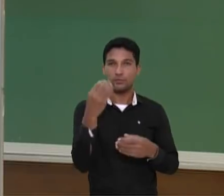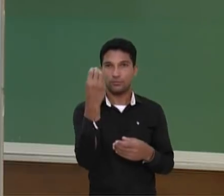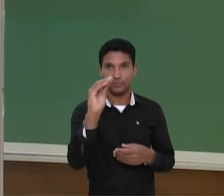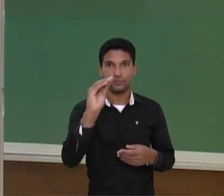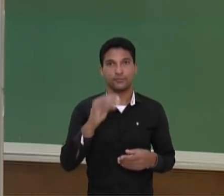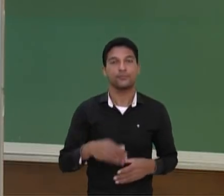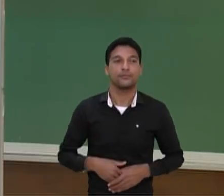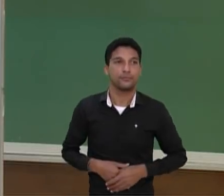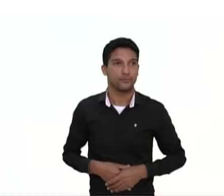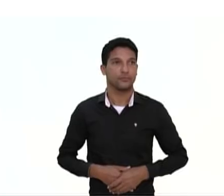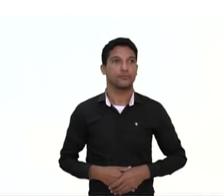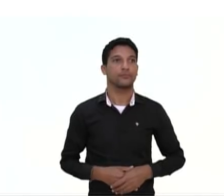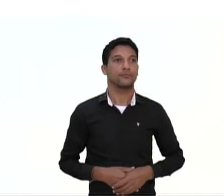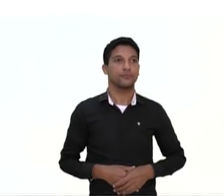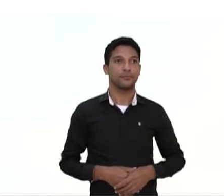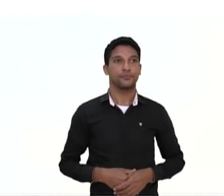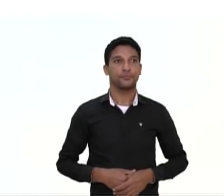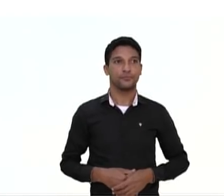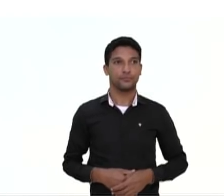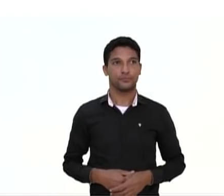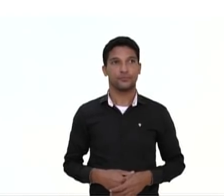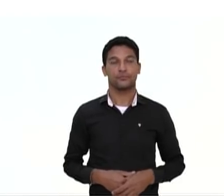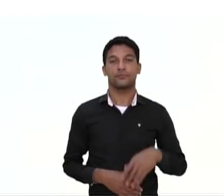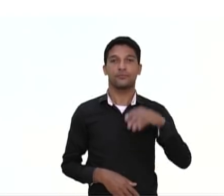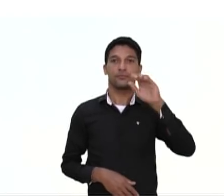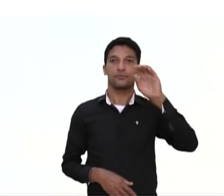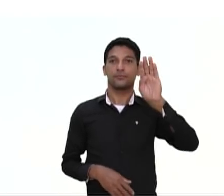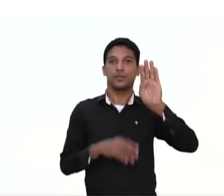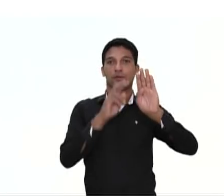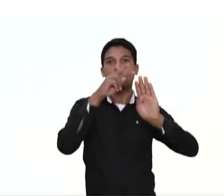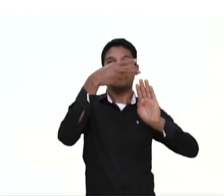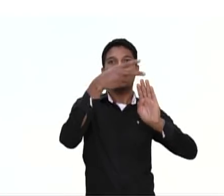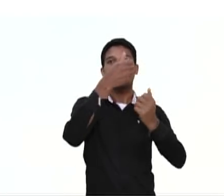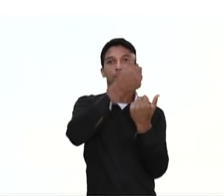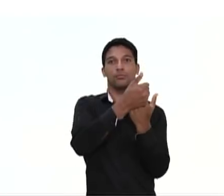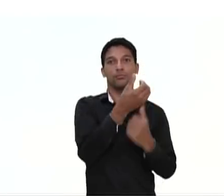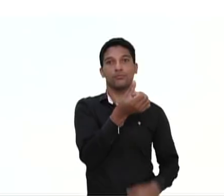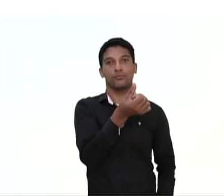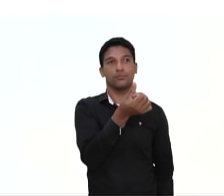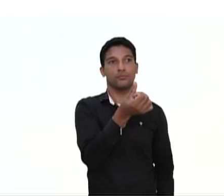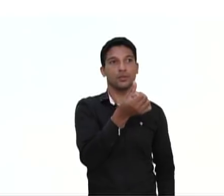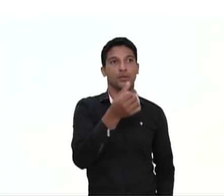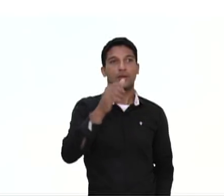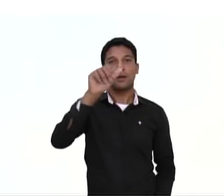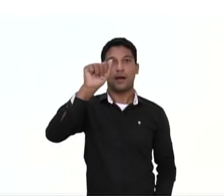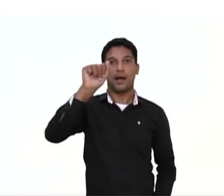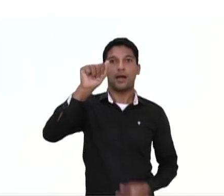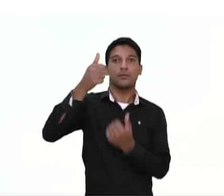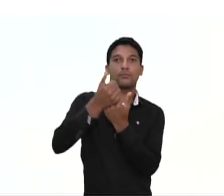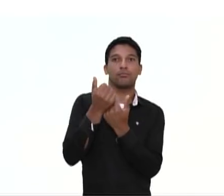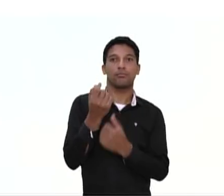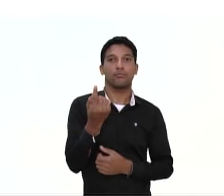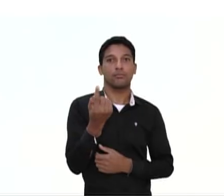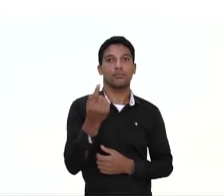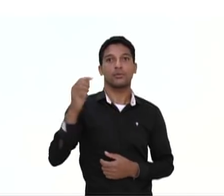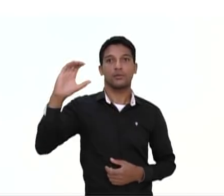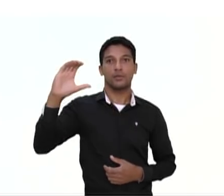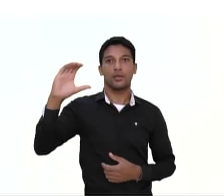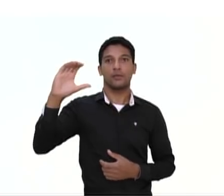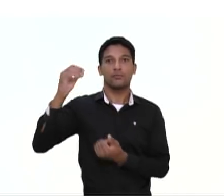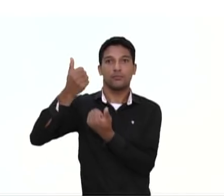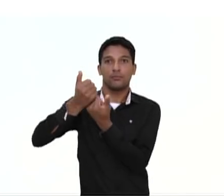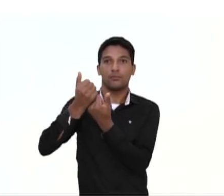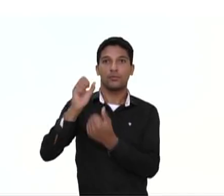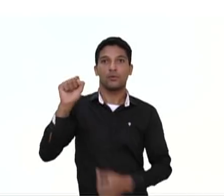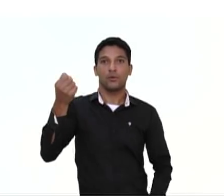também resolve teu problema olha só o lugar de bebê substituir os seis o ar igual um e os e igual